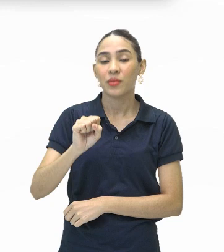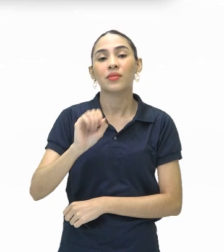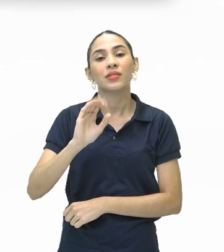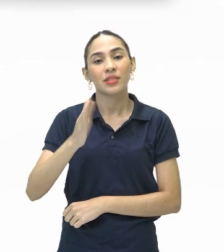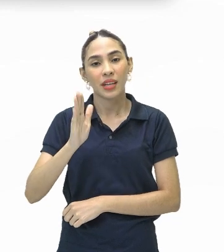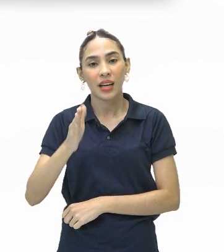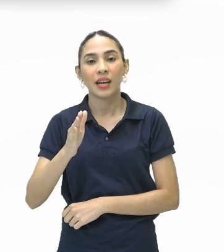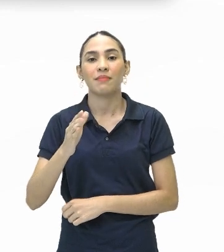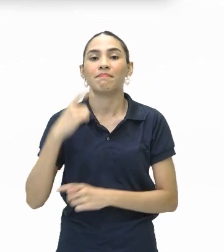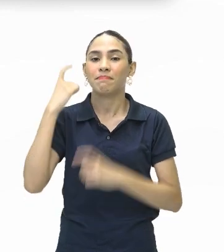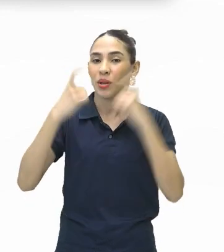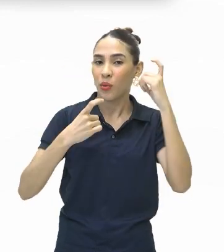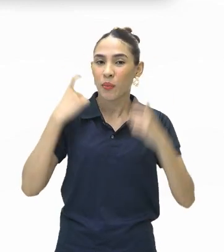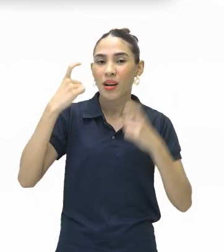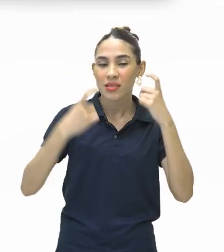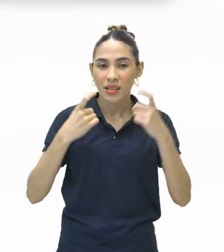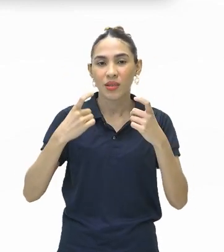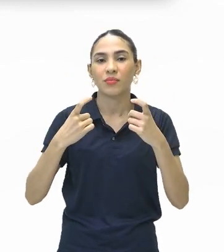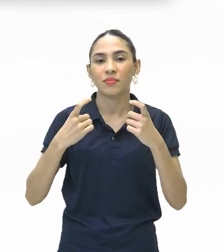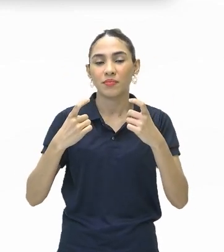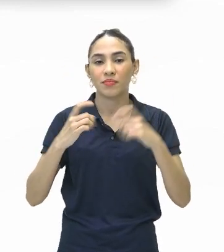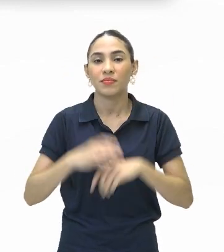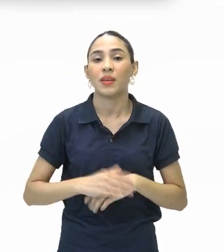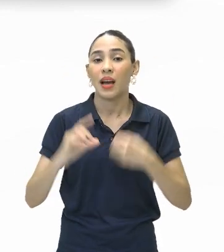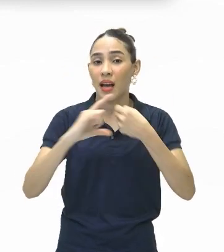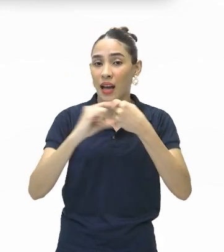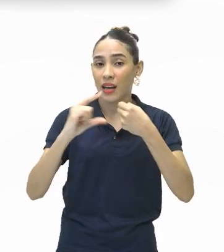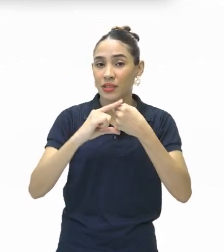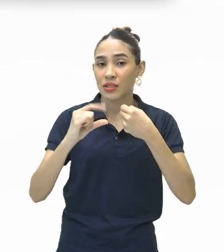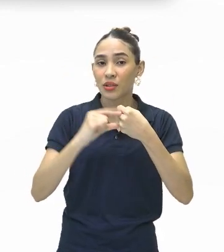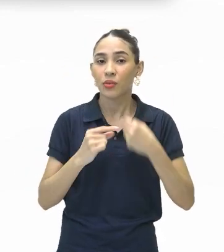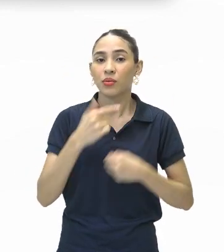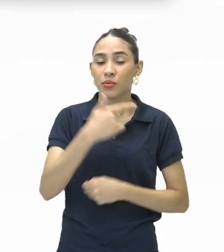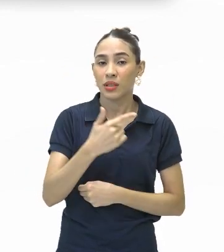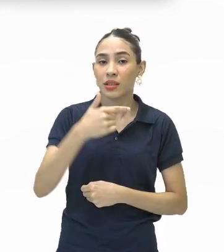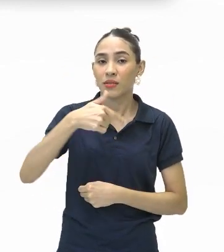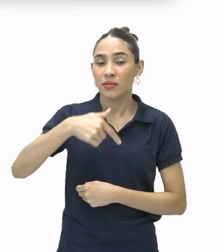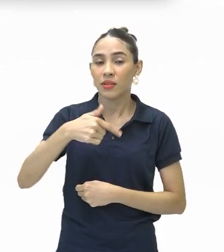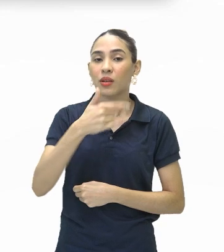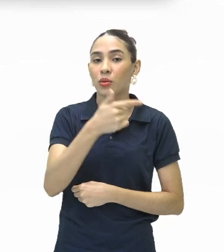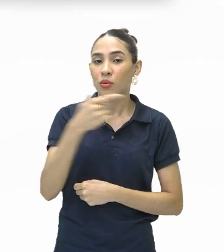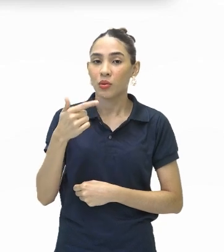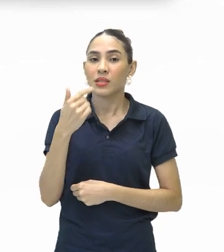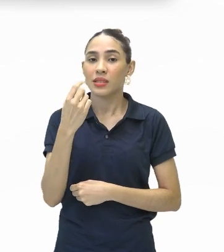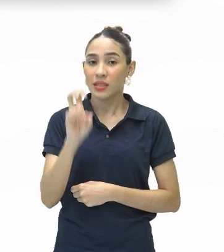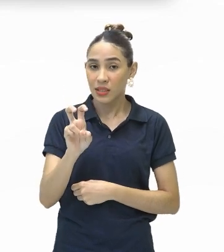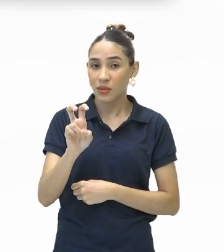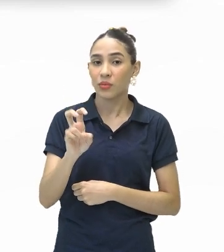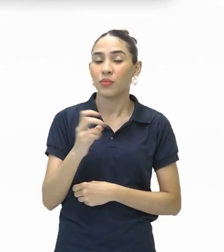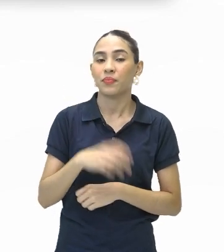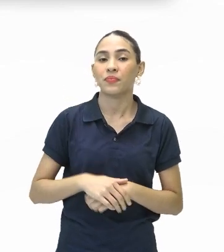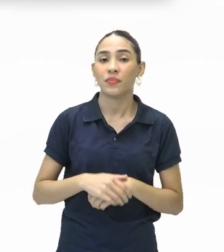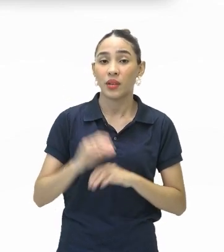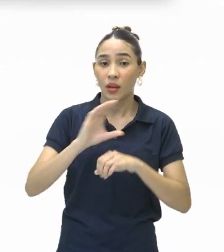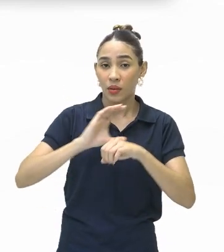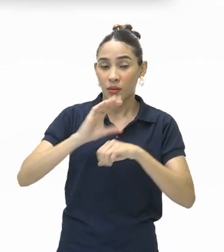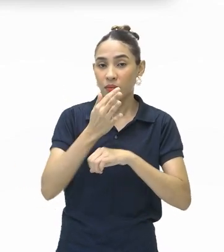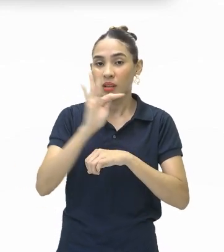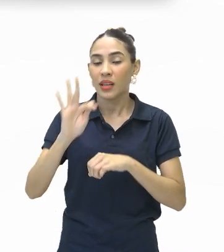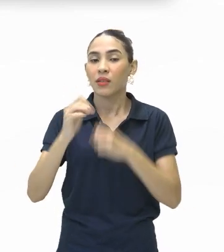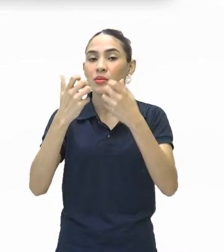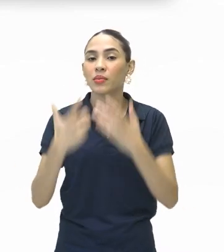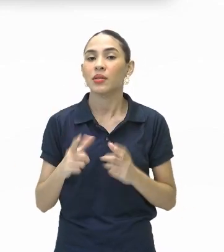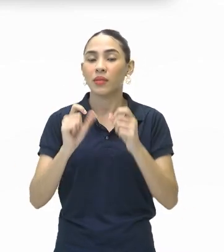já estávamos preocupados com isso daí. Lá no artigo 225 da nossa Constituição, diz assim,